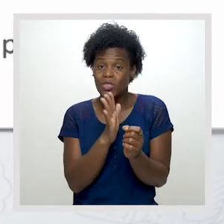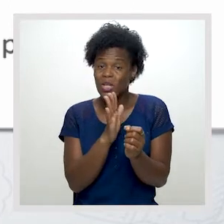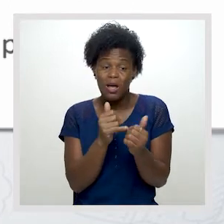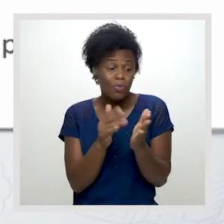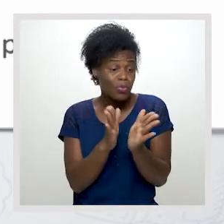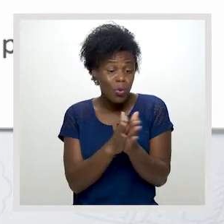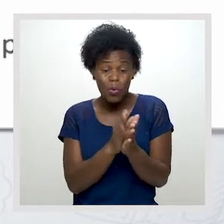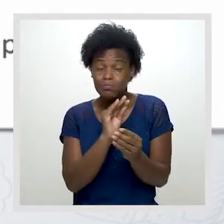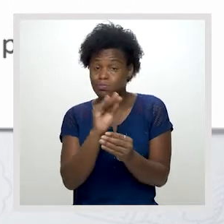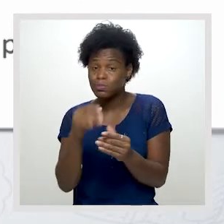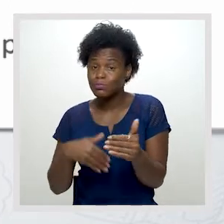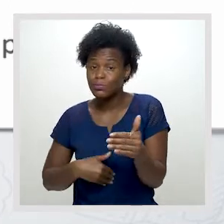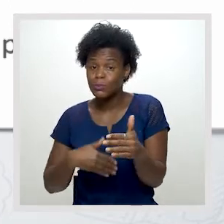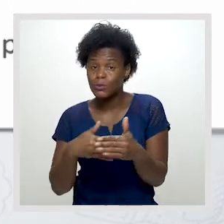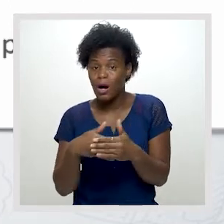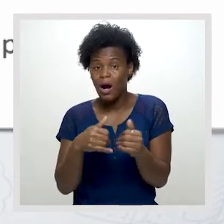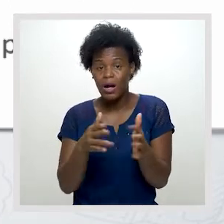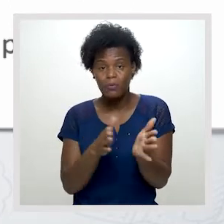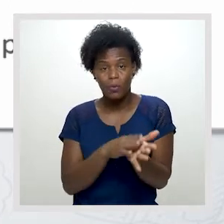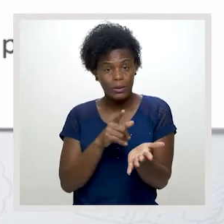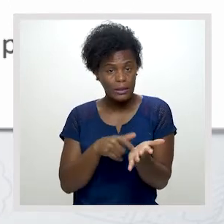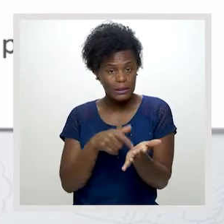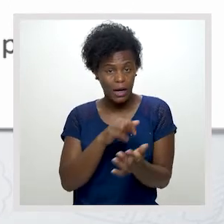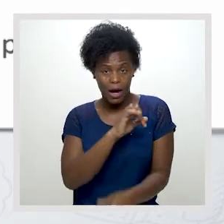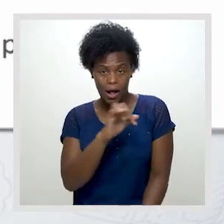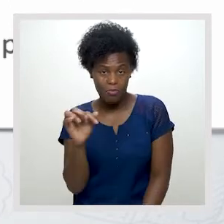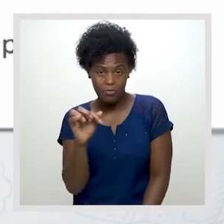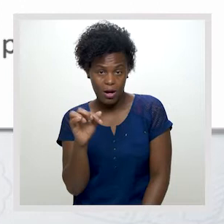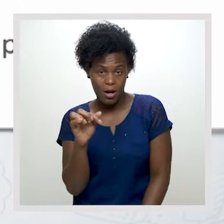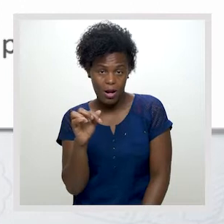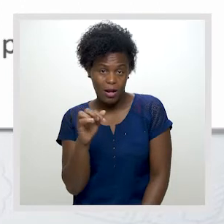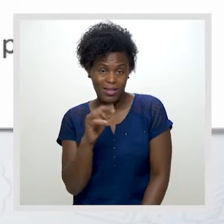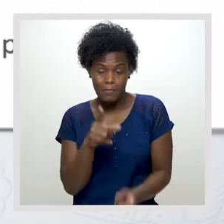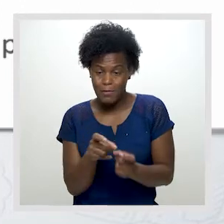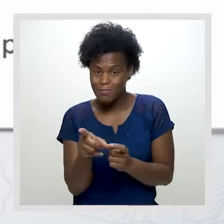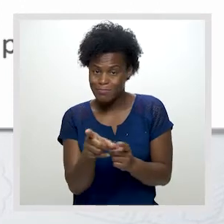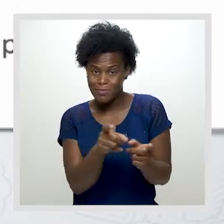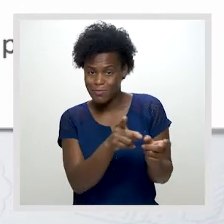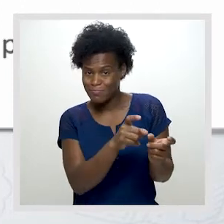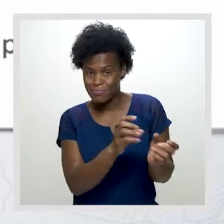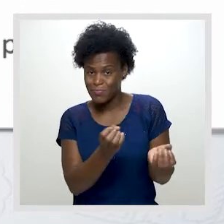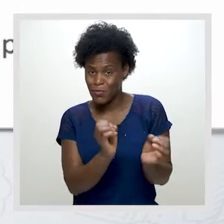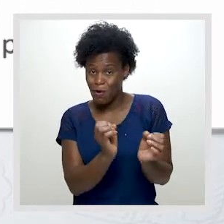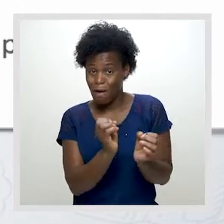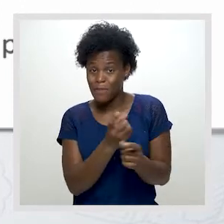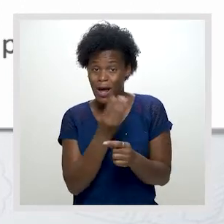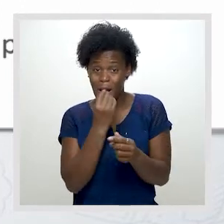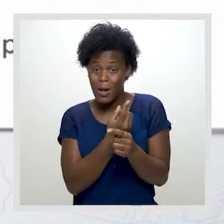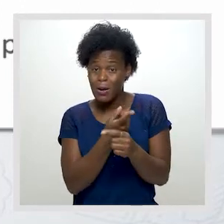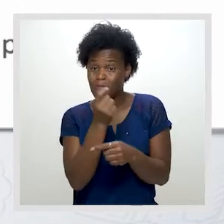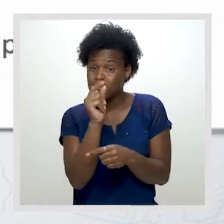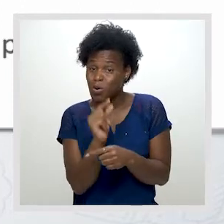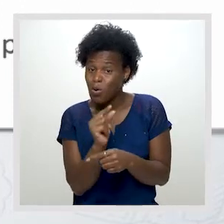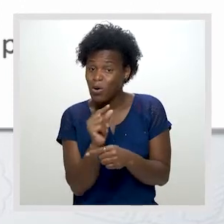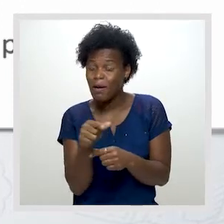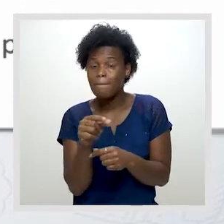para satisfazer as necessidades alimentares das bactérias. Esta foi a primeira